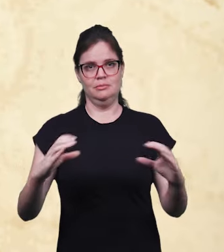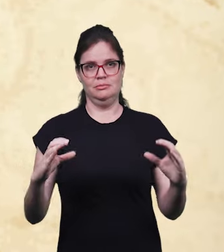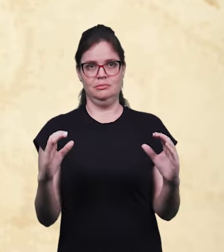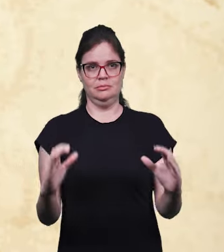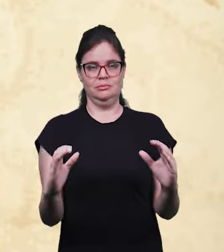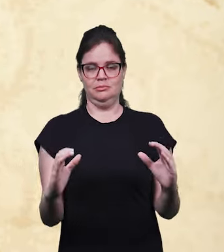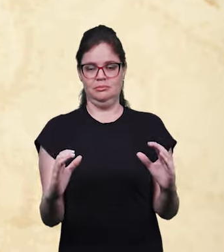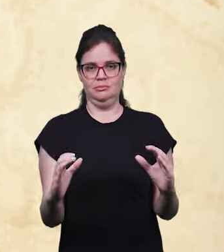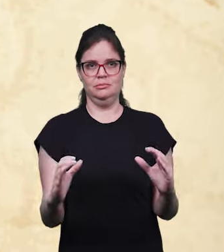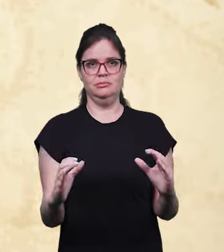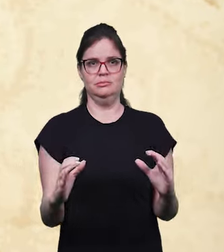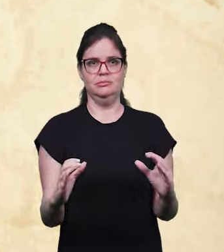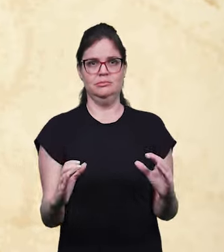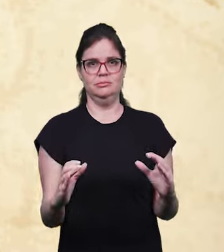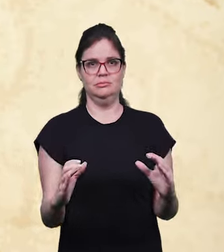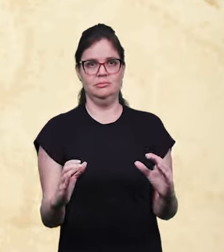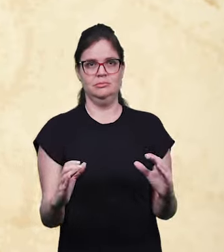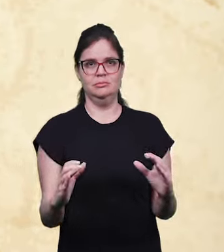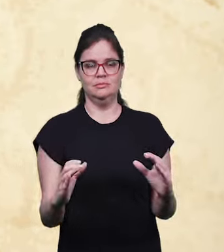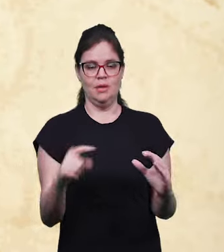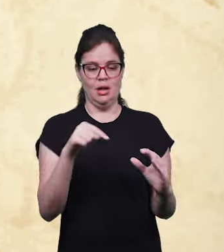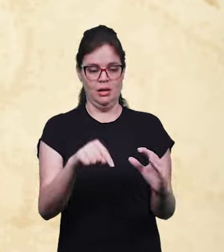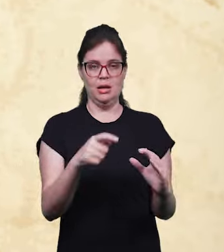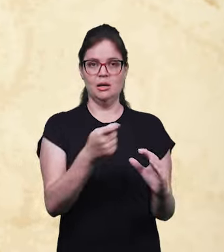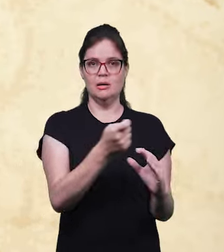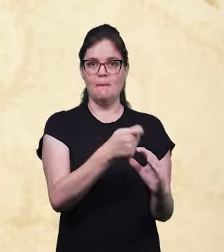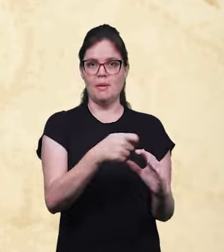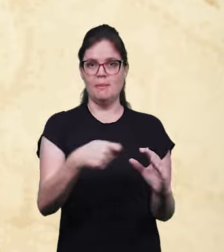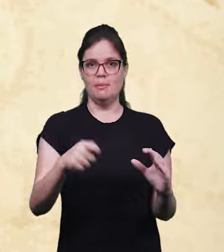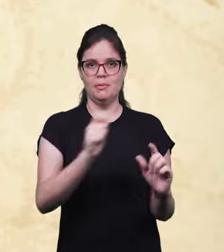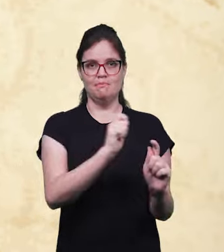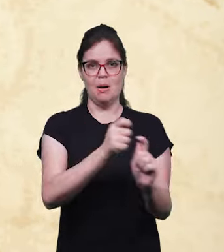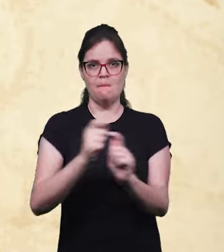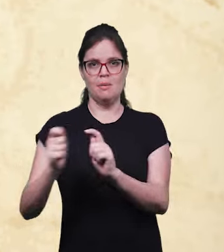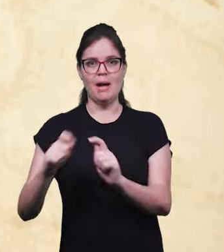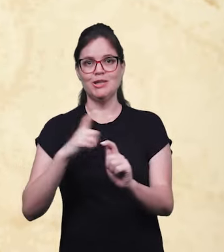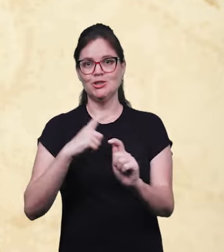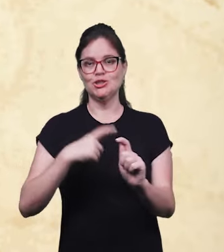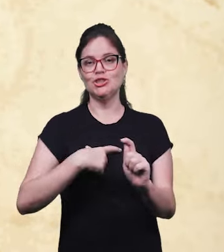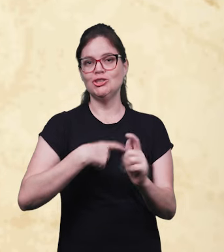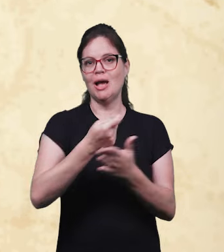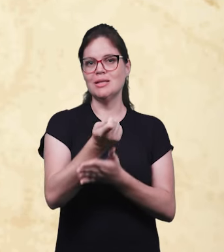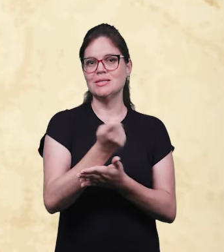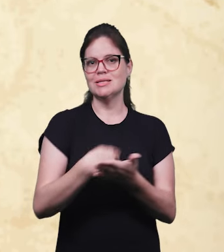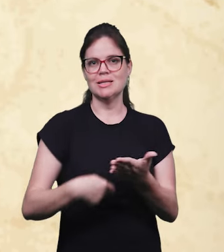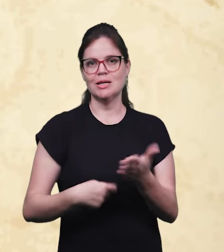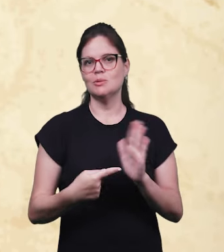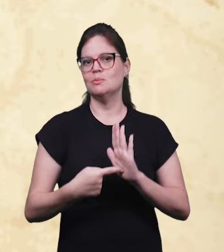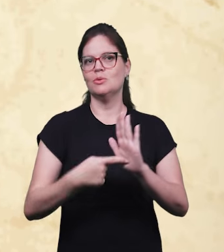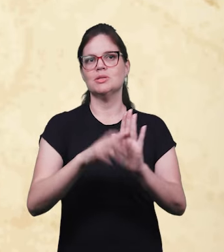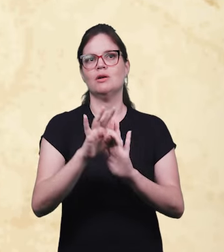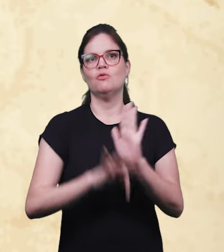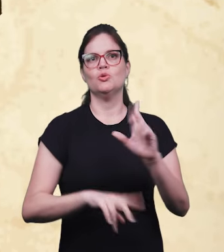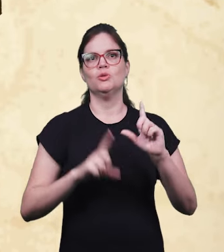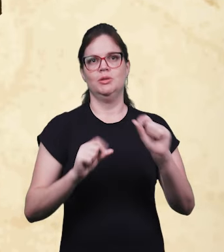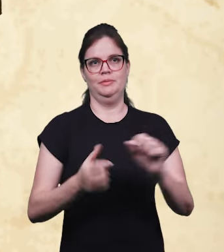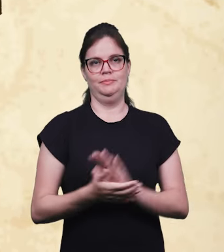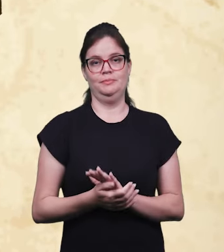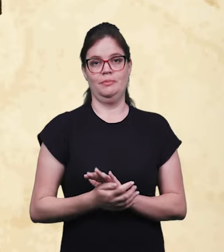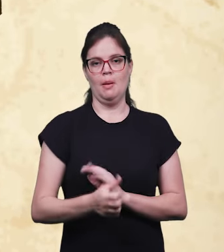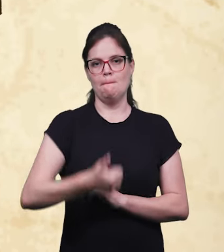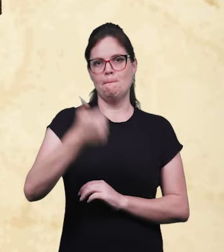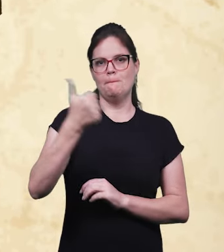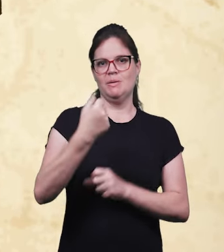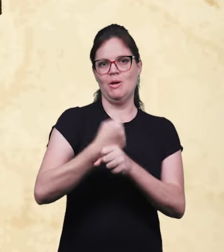o cilindro de Ciro. E nele estava escrito um memorial que dizia assim, no